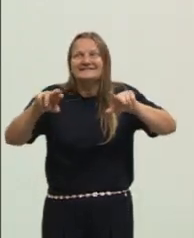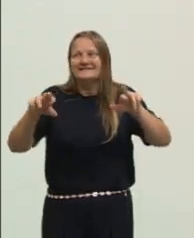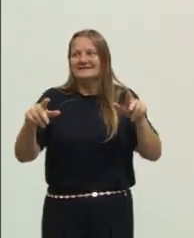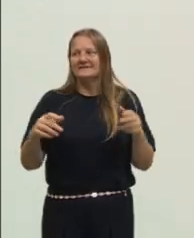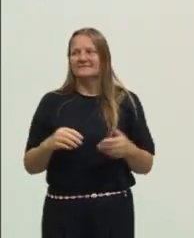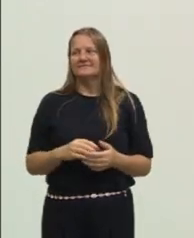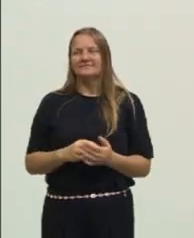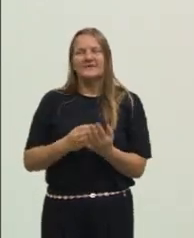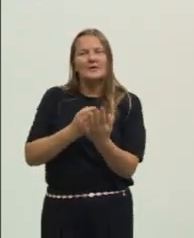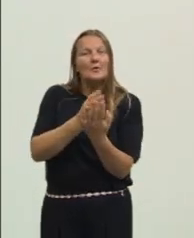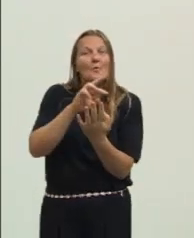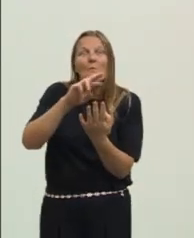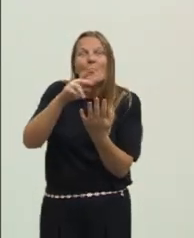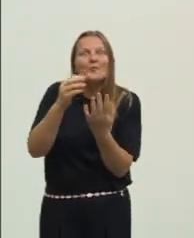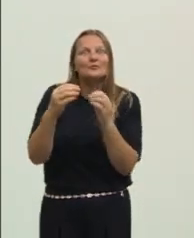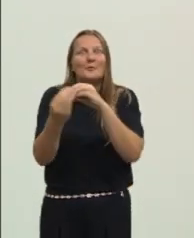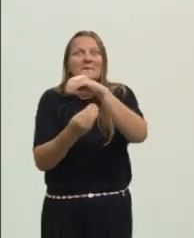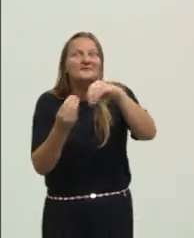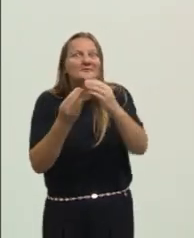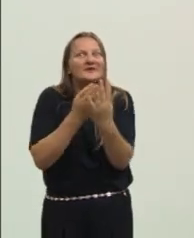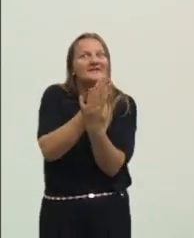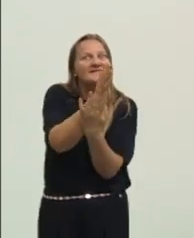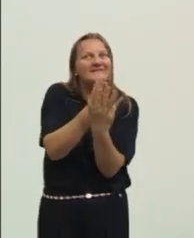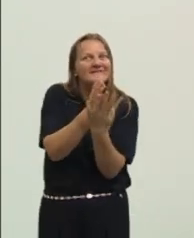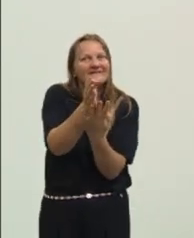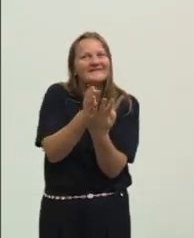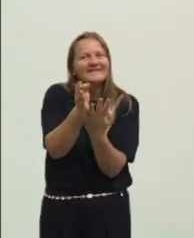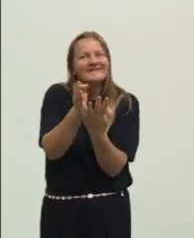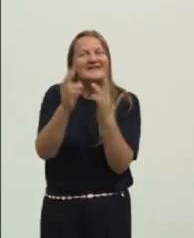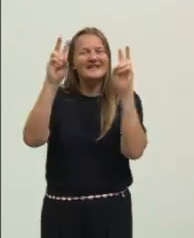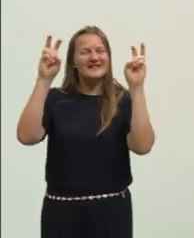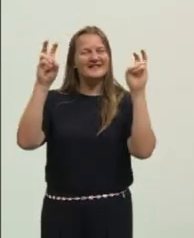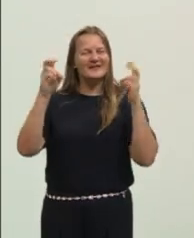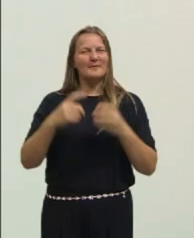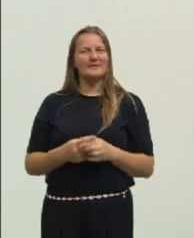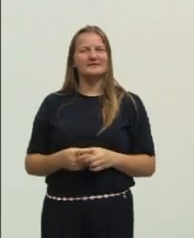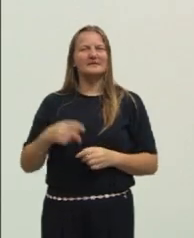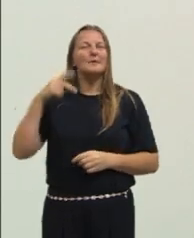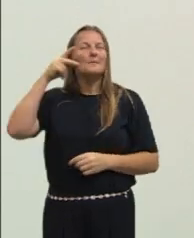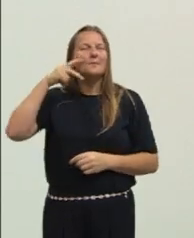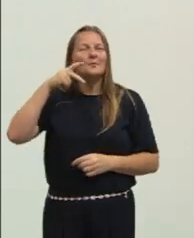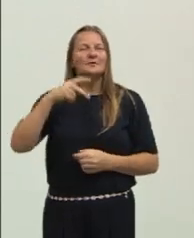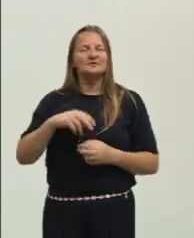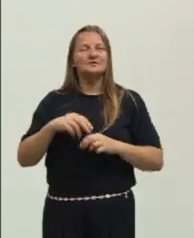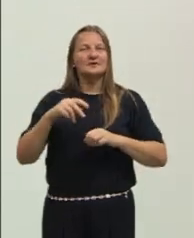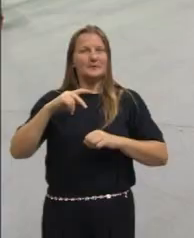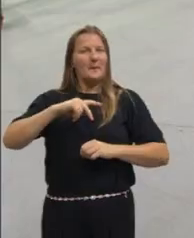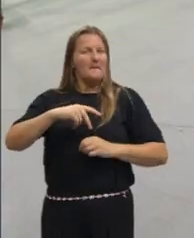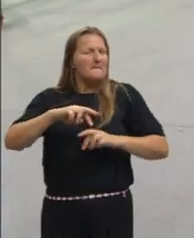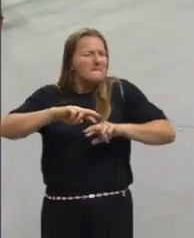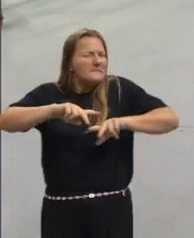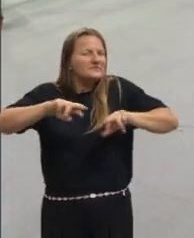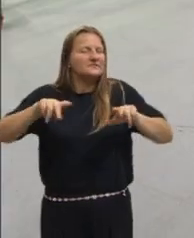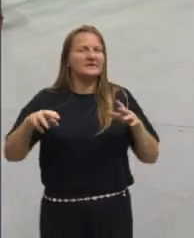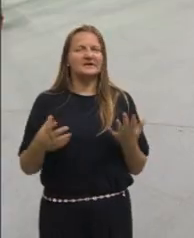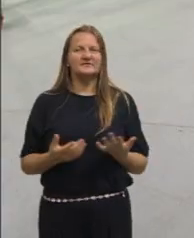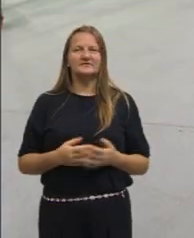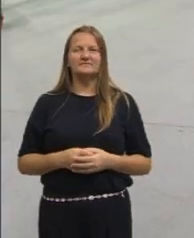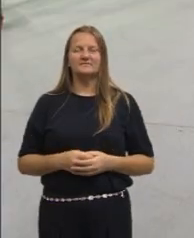se apropria que o Enem uma política pública e que te dá acesso a várias oportunidades dentro da educação